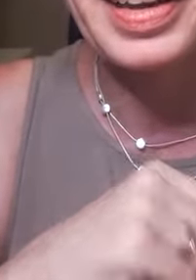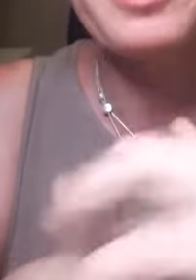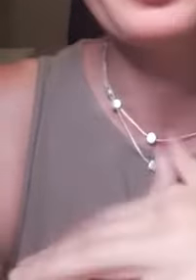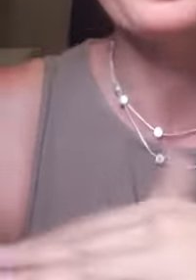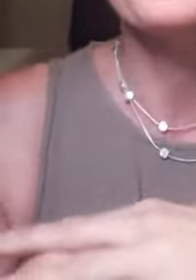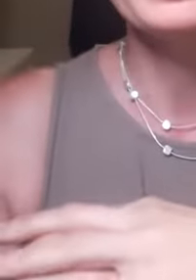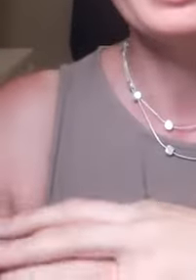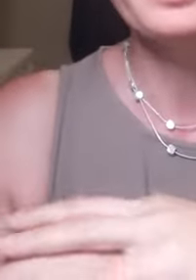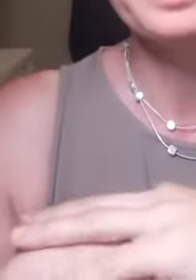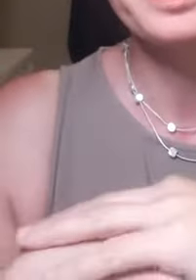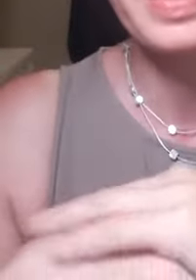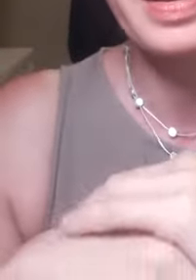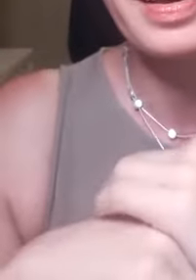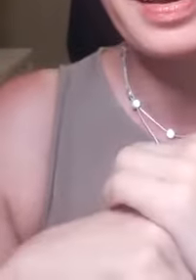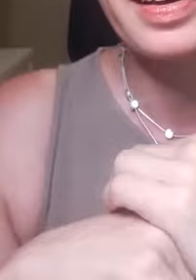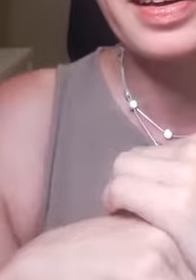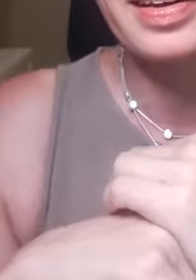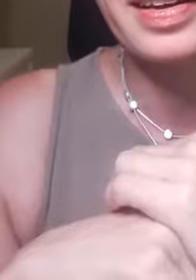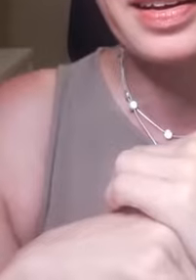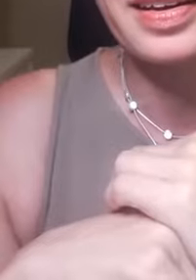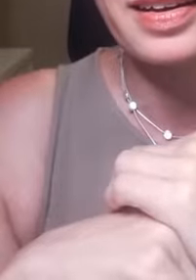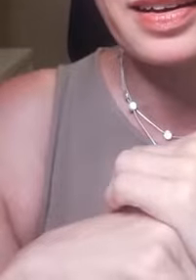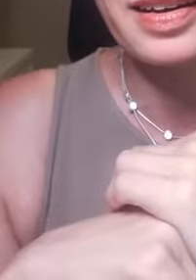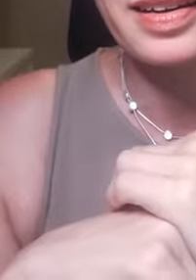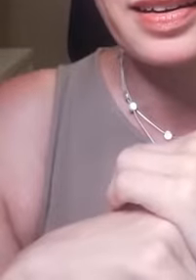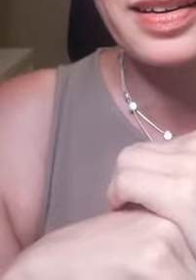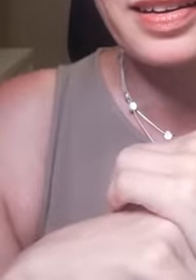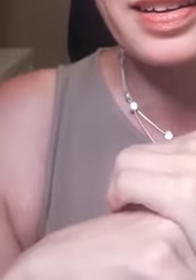a live de hoje.